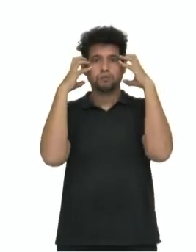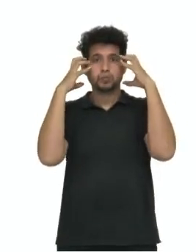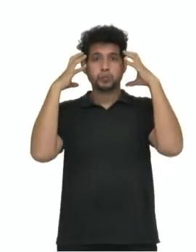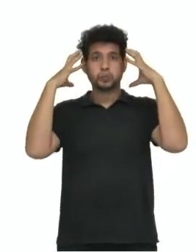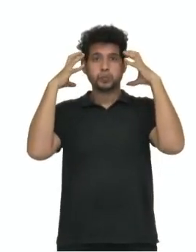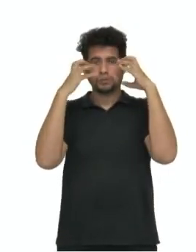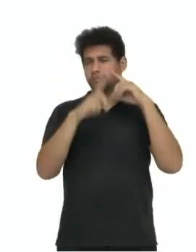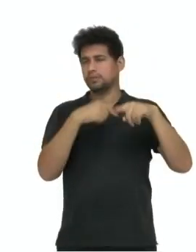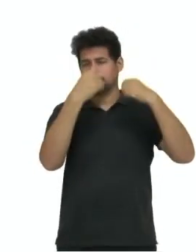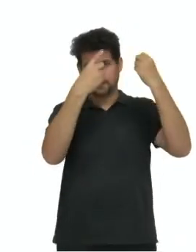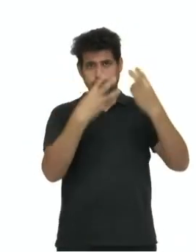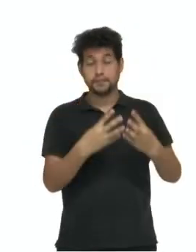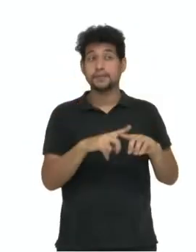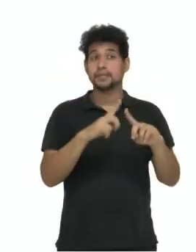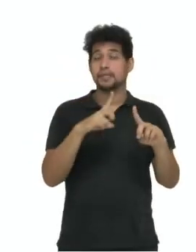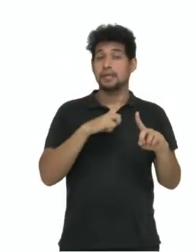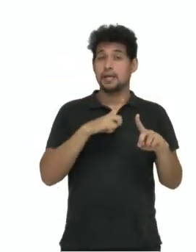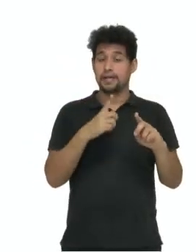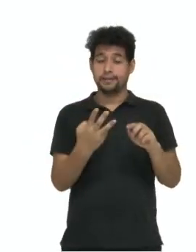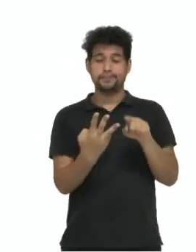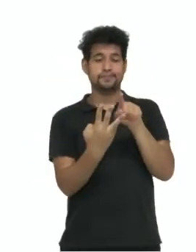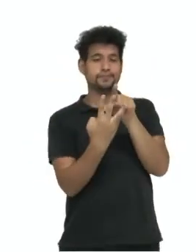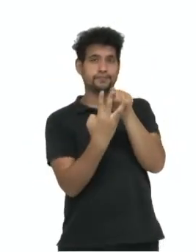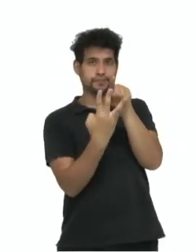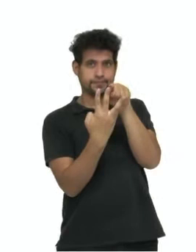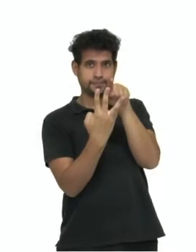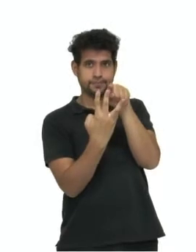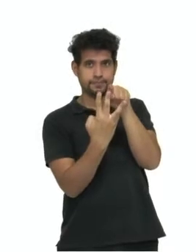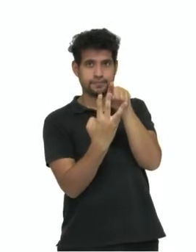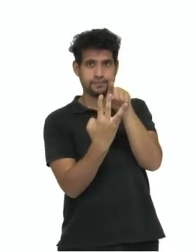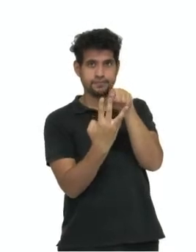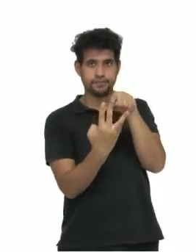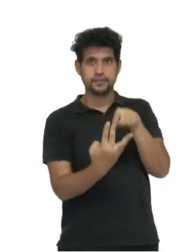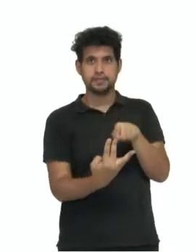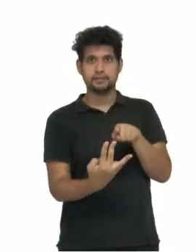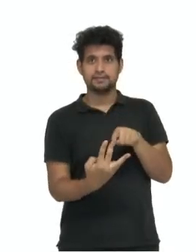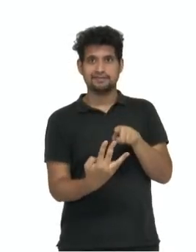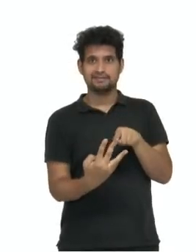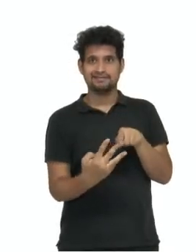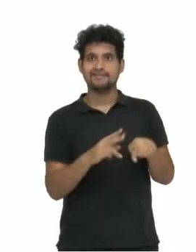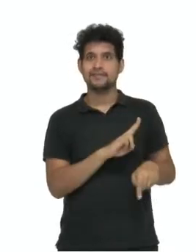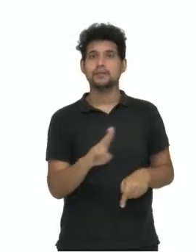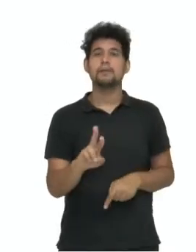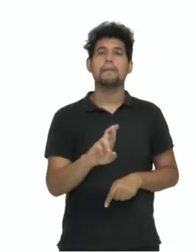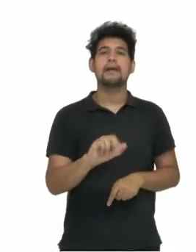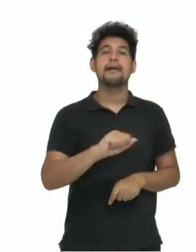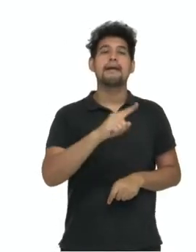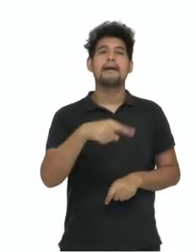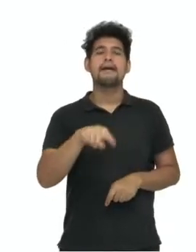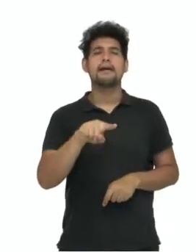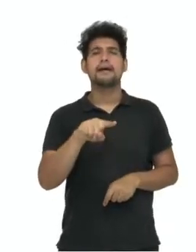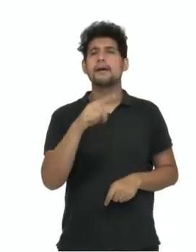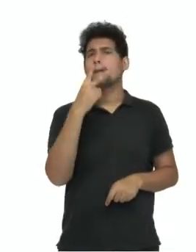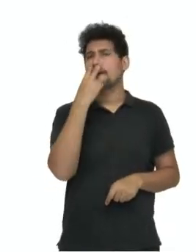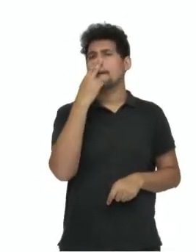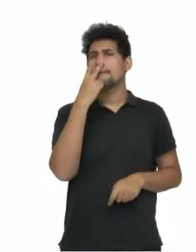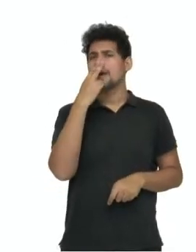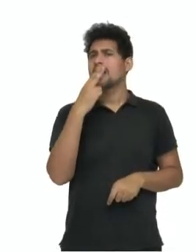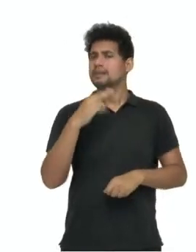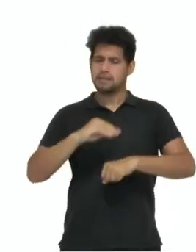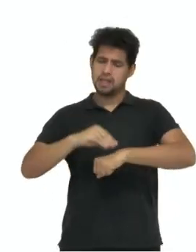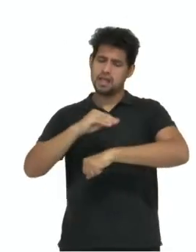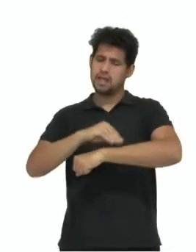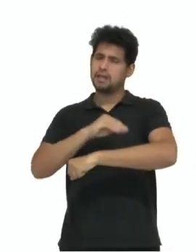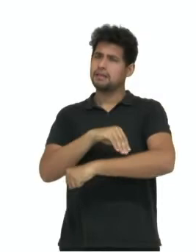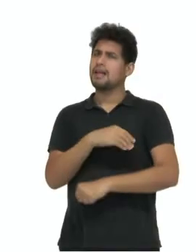frente. Essa aqui do meio seria a rã. A rã é aquela que tem o corpo parecido com o da perereca, né?